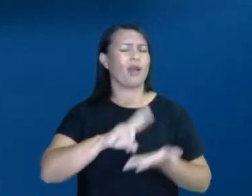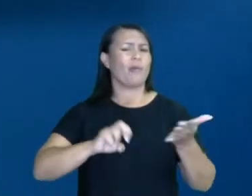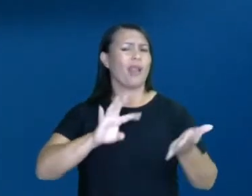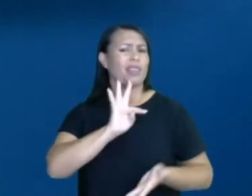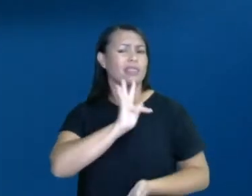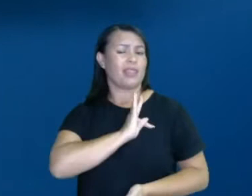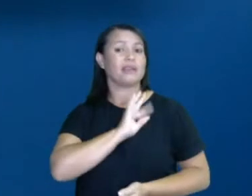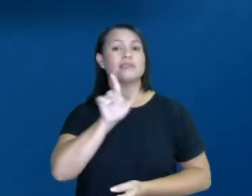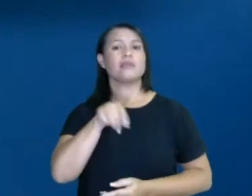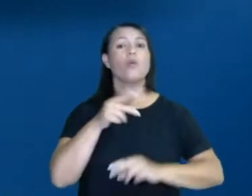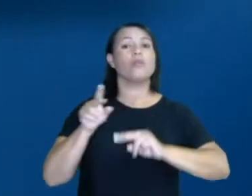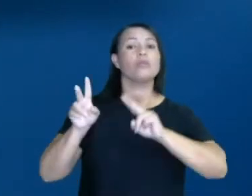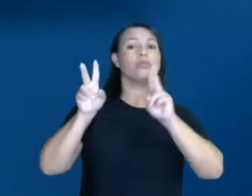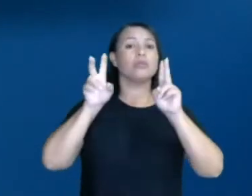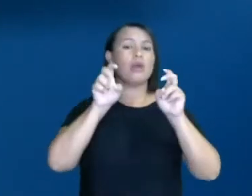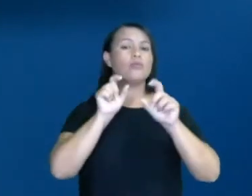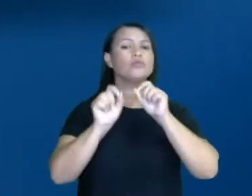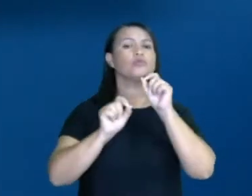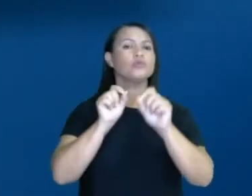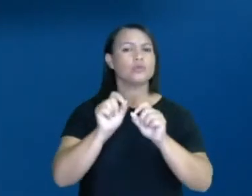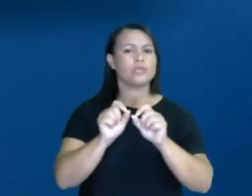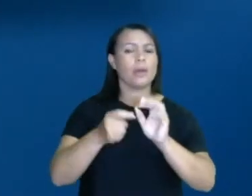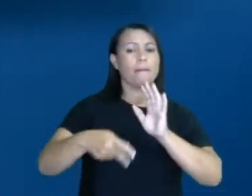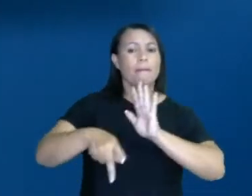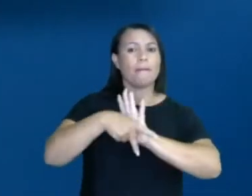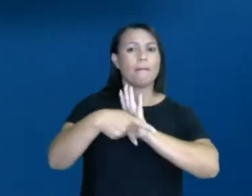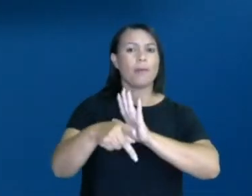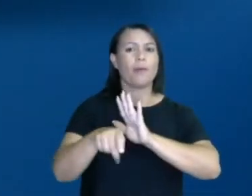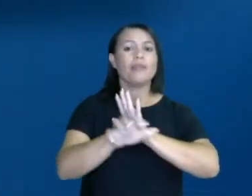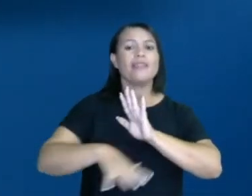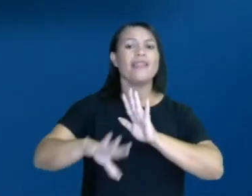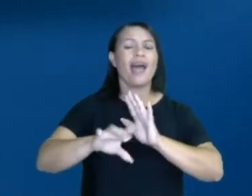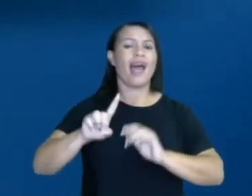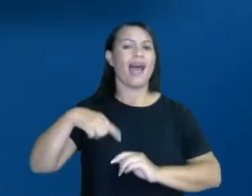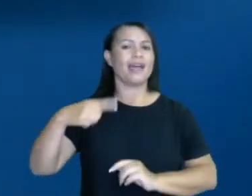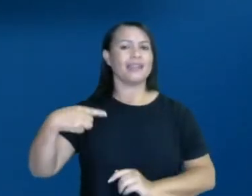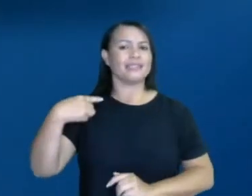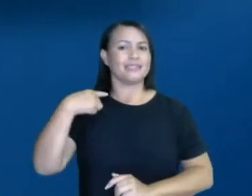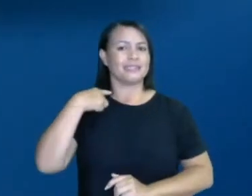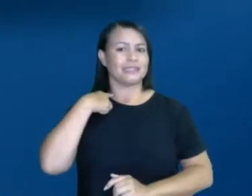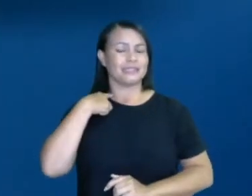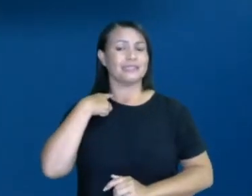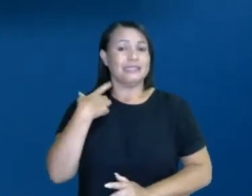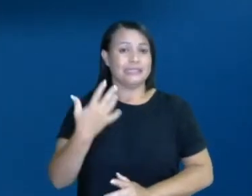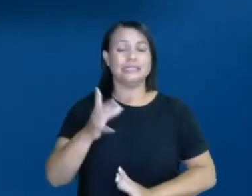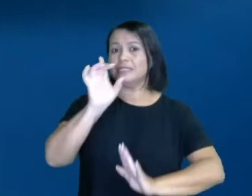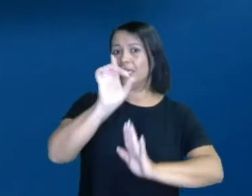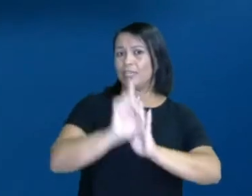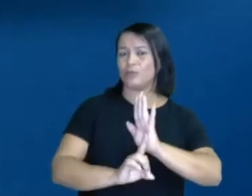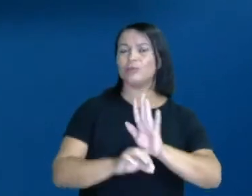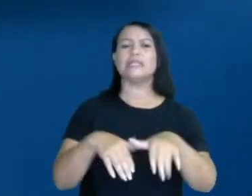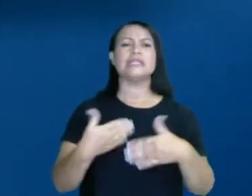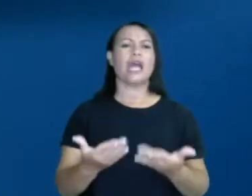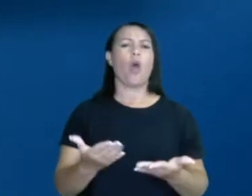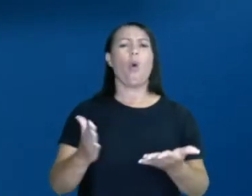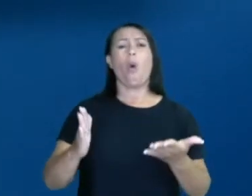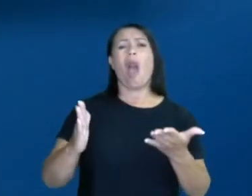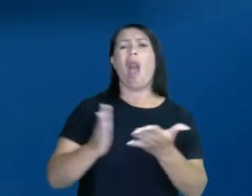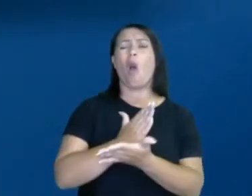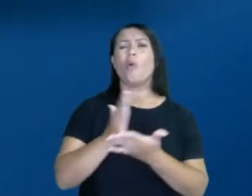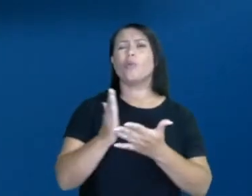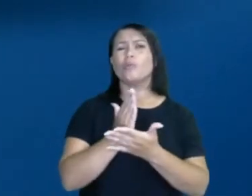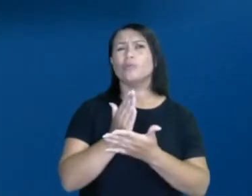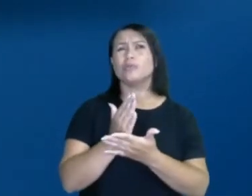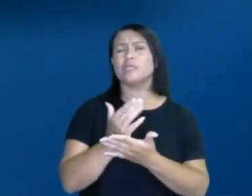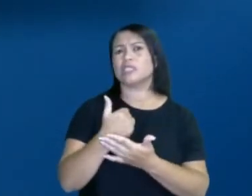São termos que são próprios da área do direito. Então, como esses termos não são muito utilizados